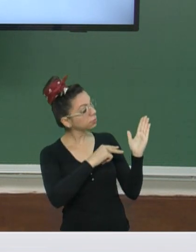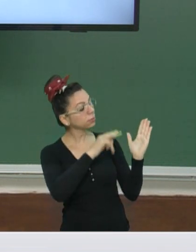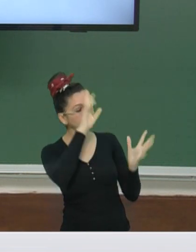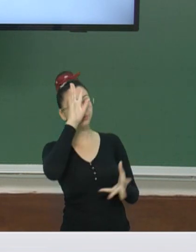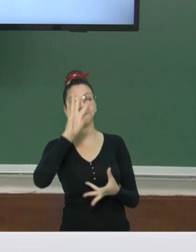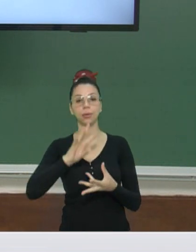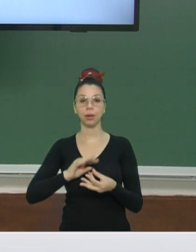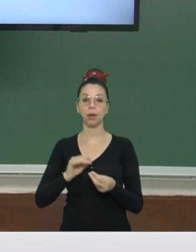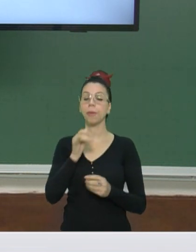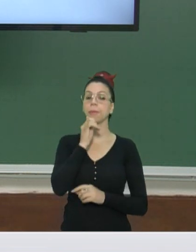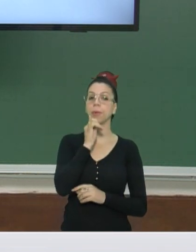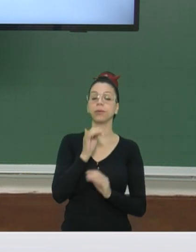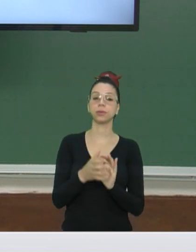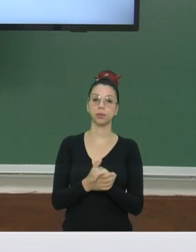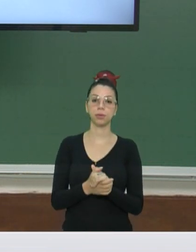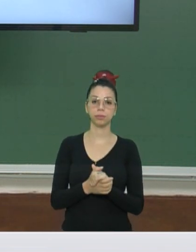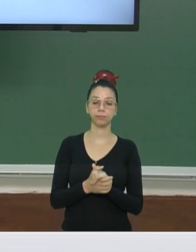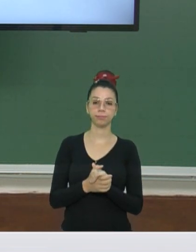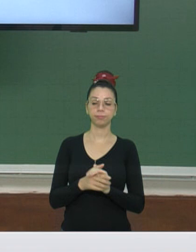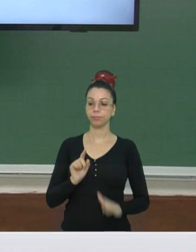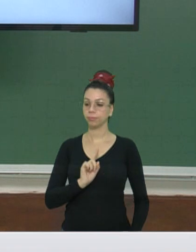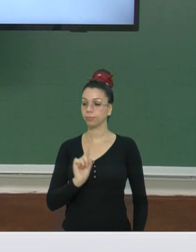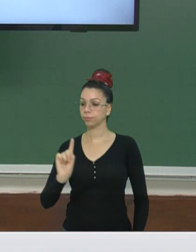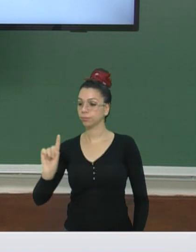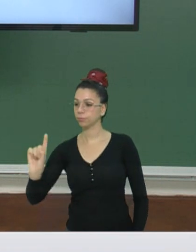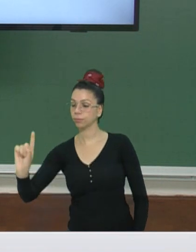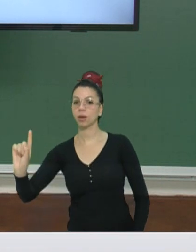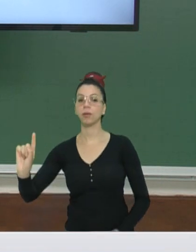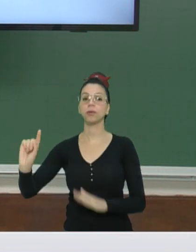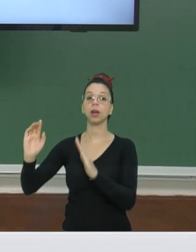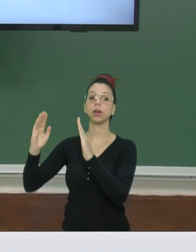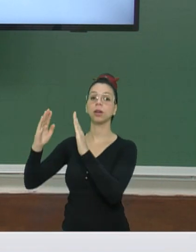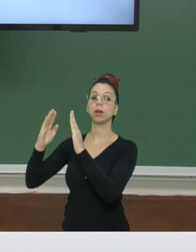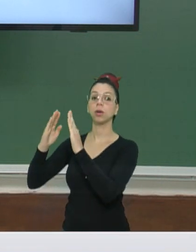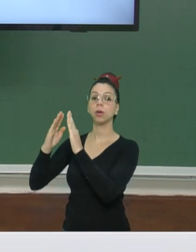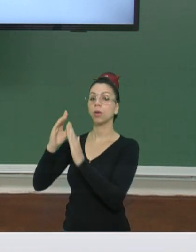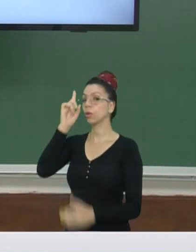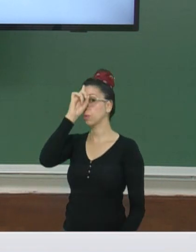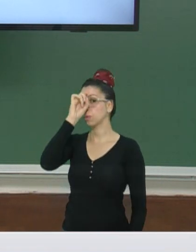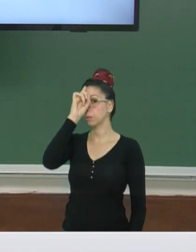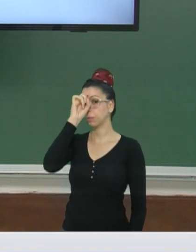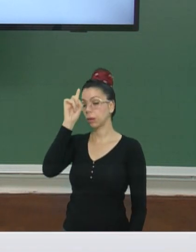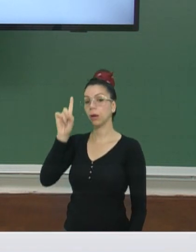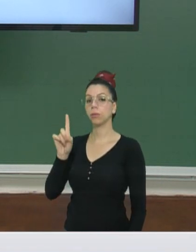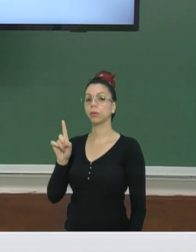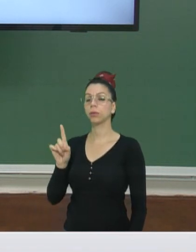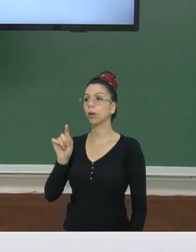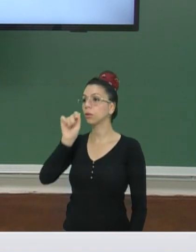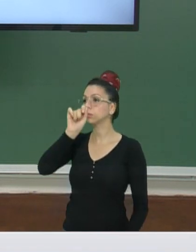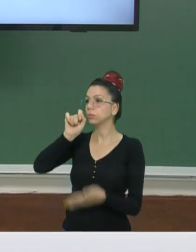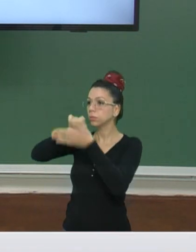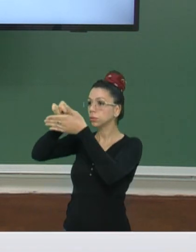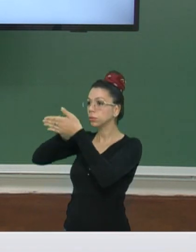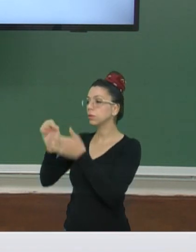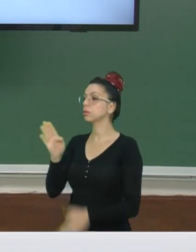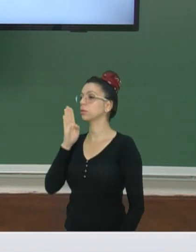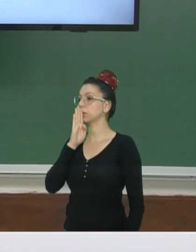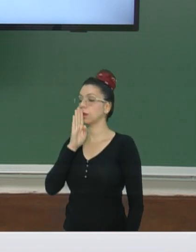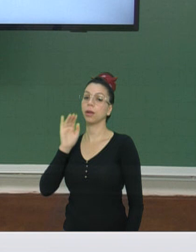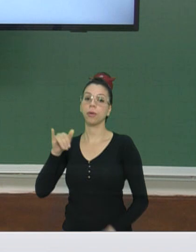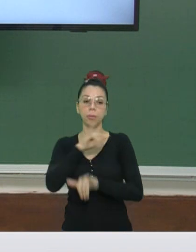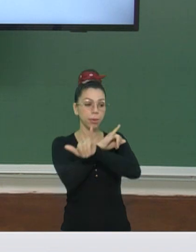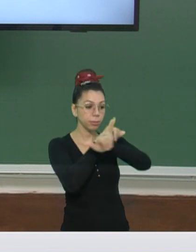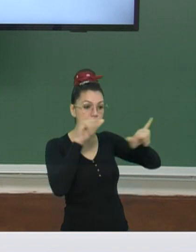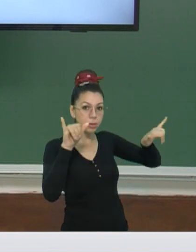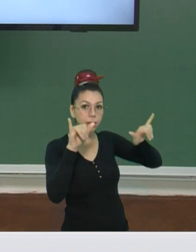está escrito silêncio lá. Isso é um texto. Passou uma mensagem. Fechou? Eu estou esperando a sua resposta e já